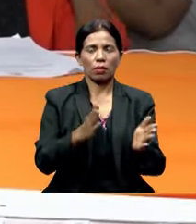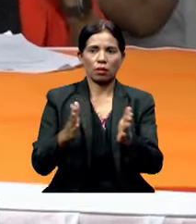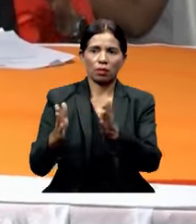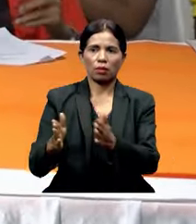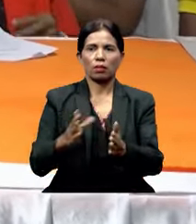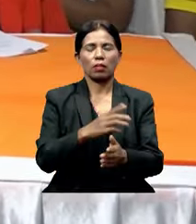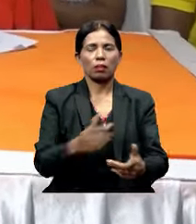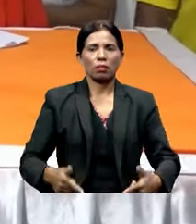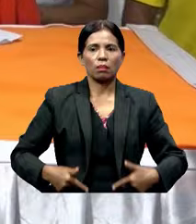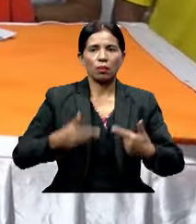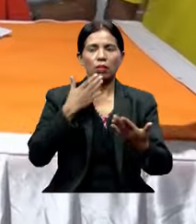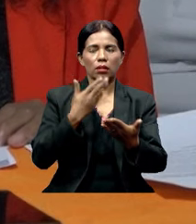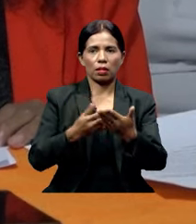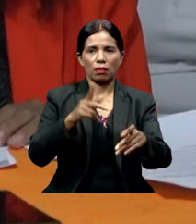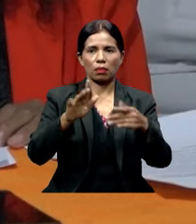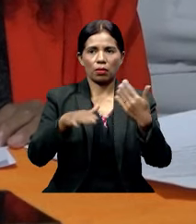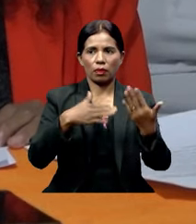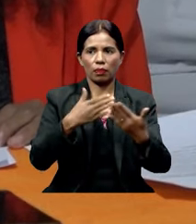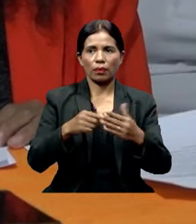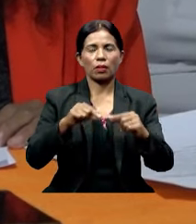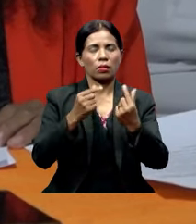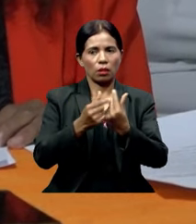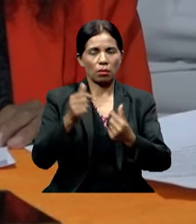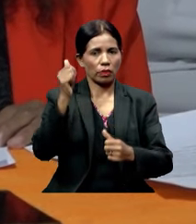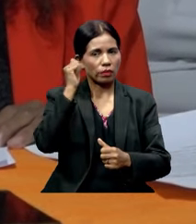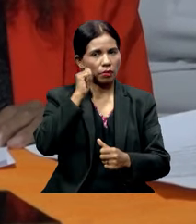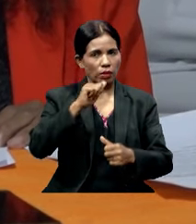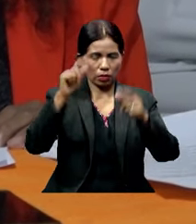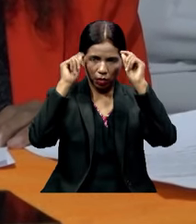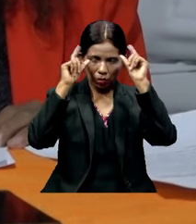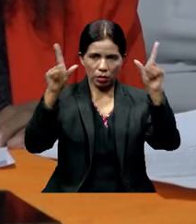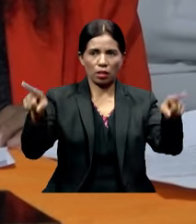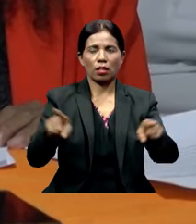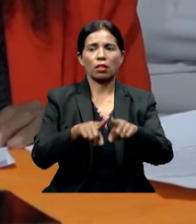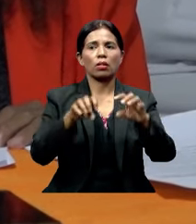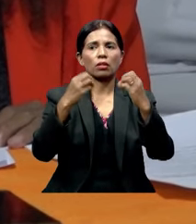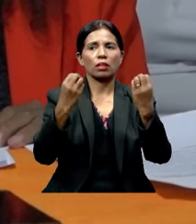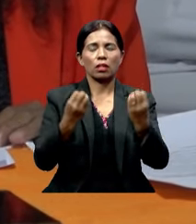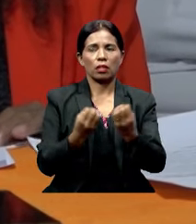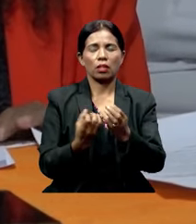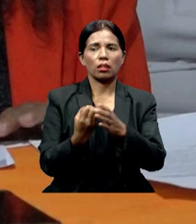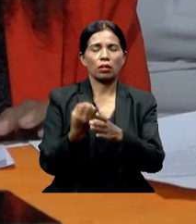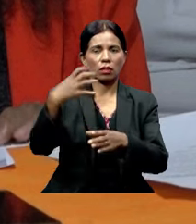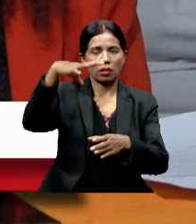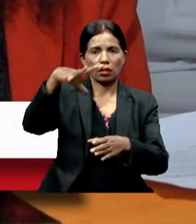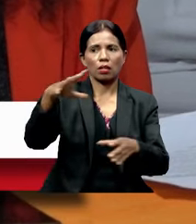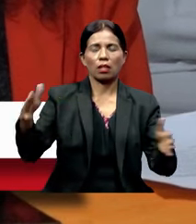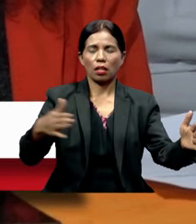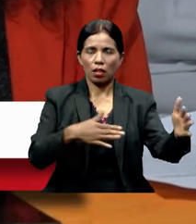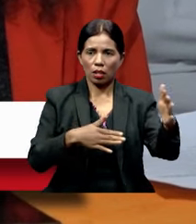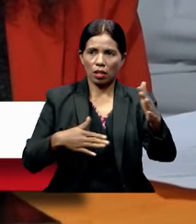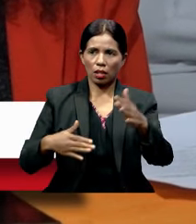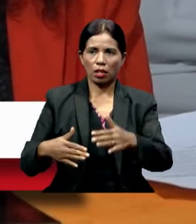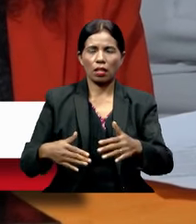prosperidade no moris dia povnian. Rede Feita Timor-Leste nudar organização sumbrinha nebe halibur